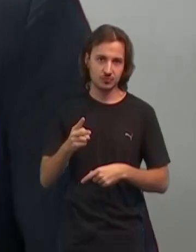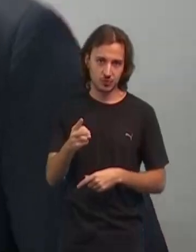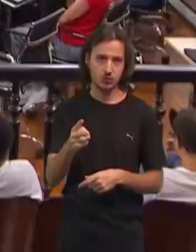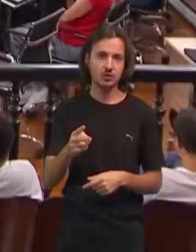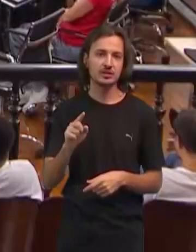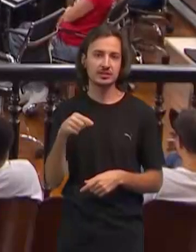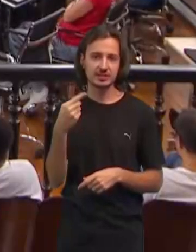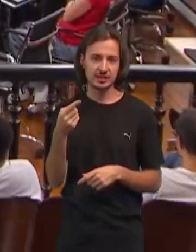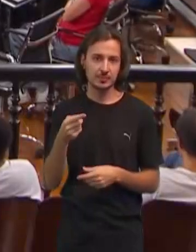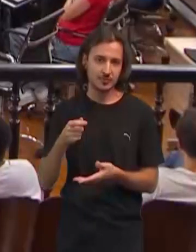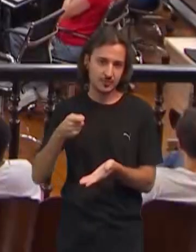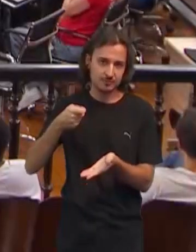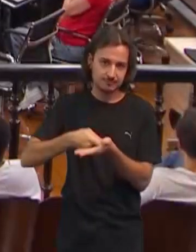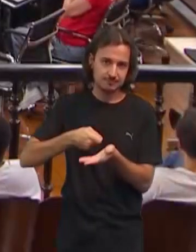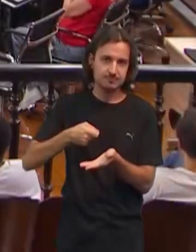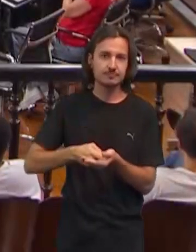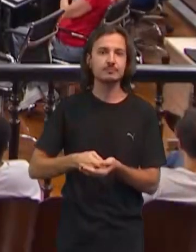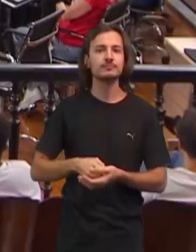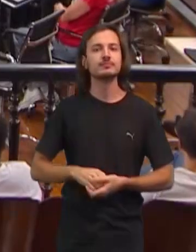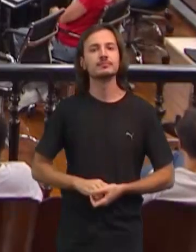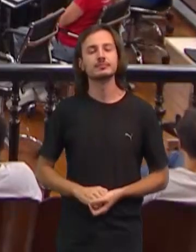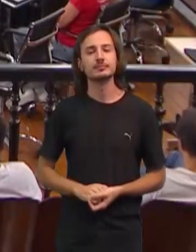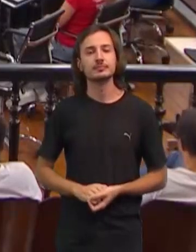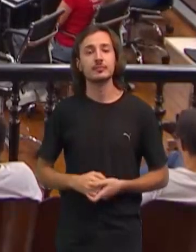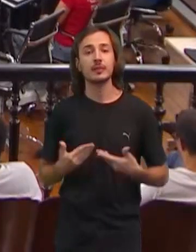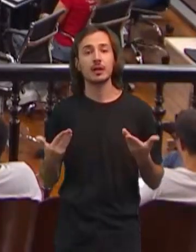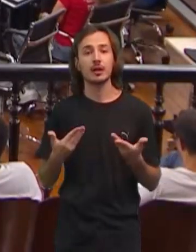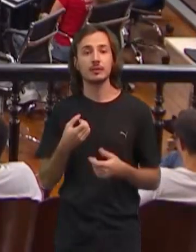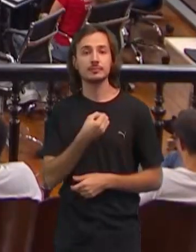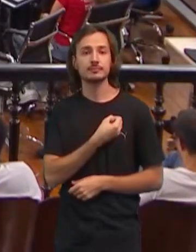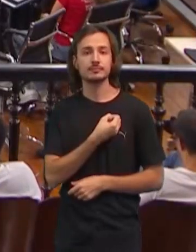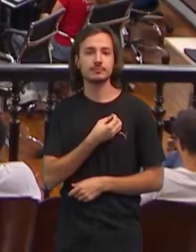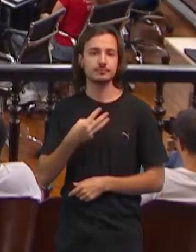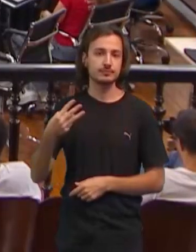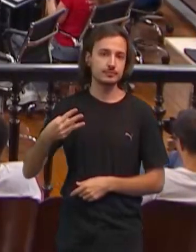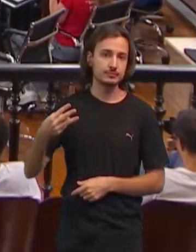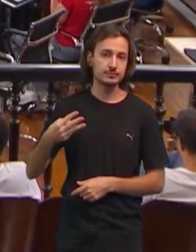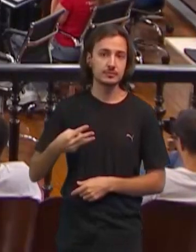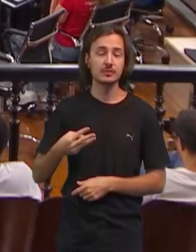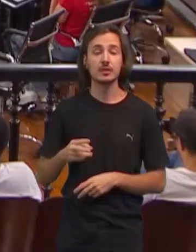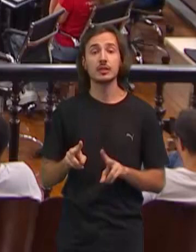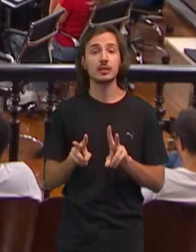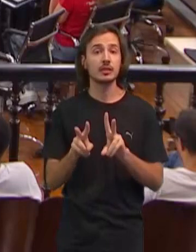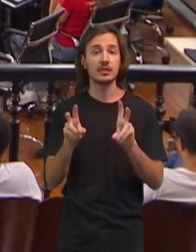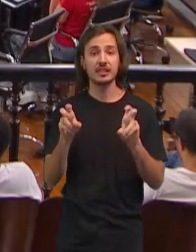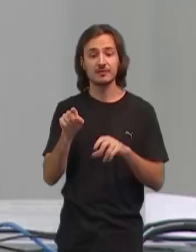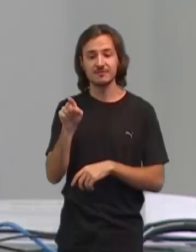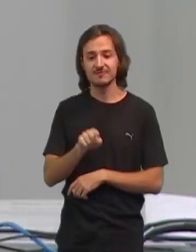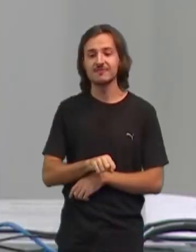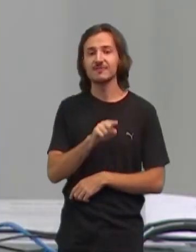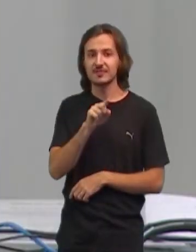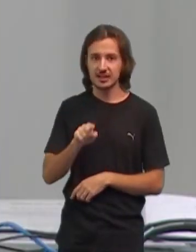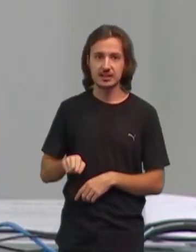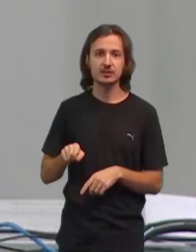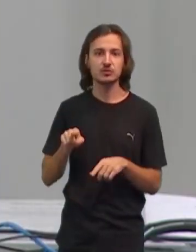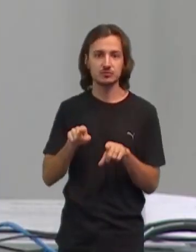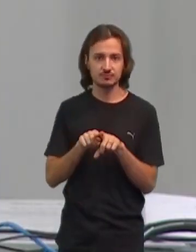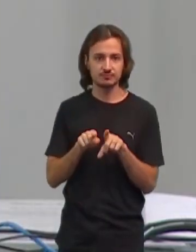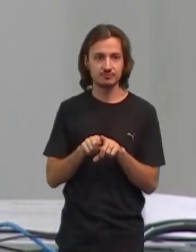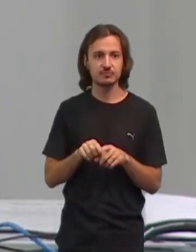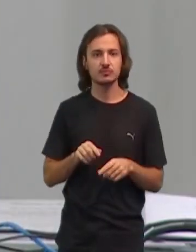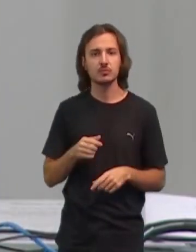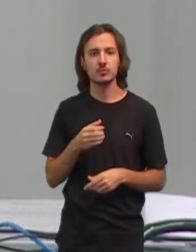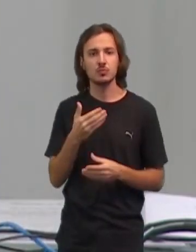presidente. Muito bem, vereador André Luiz. Vamos então para o número 3, que também trata-se de um veto total. Processo